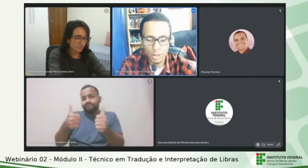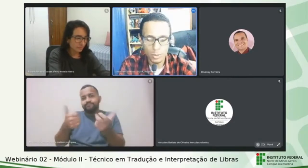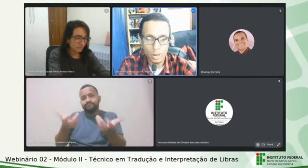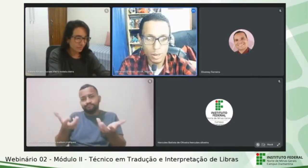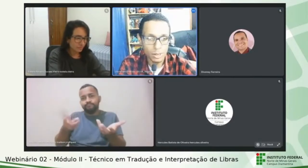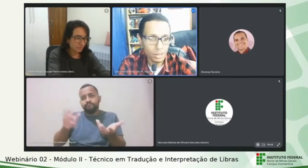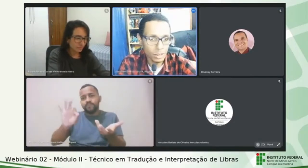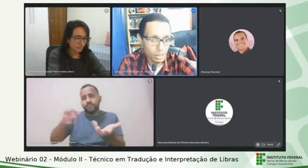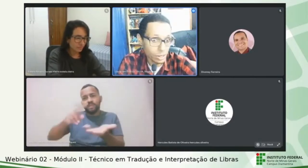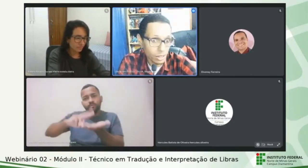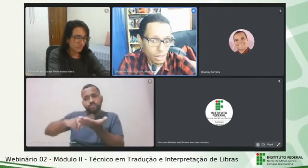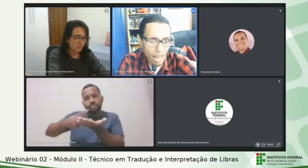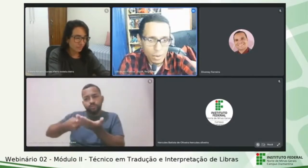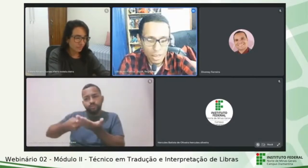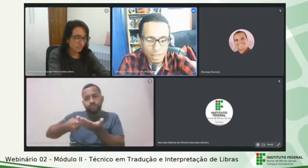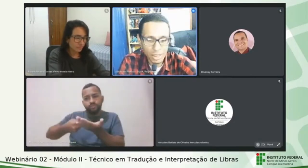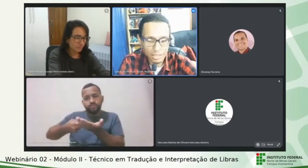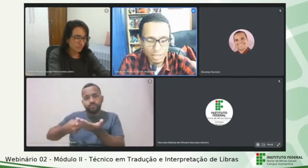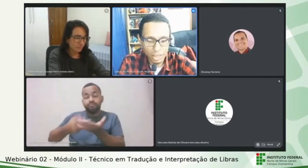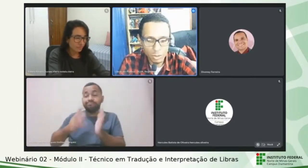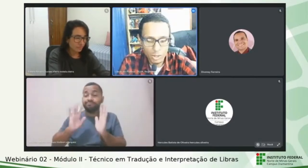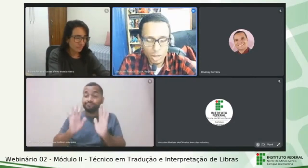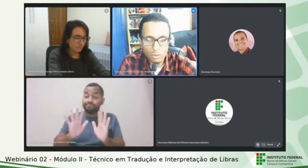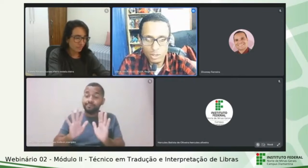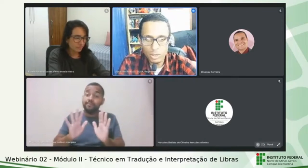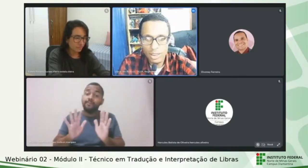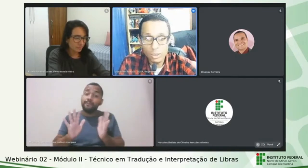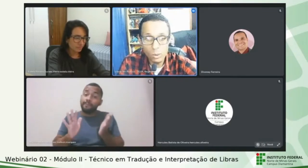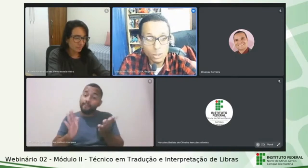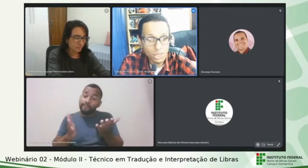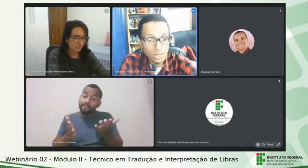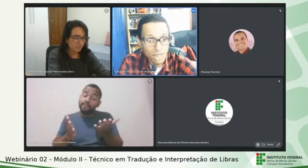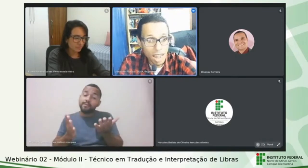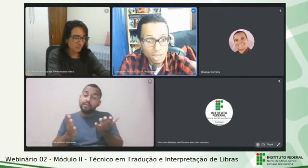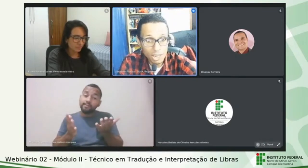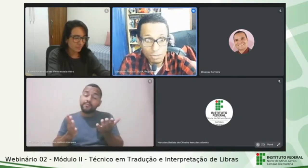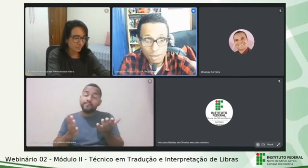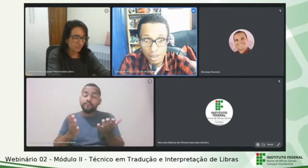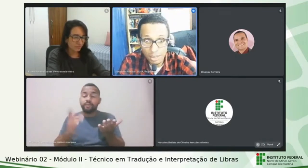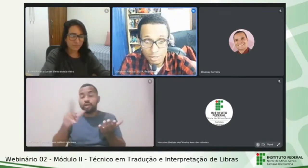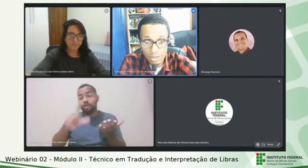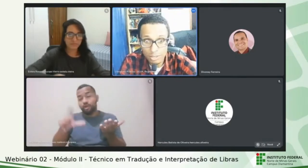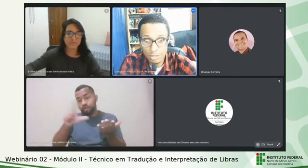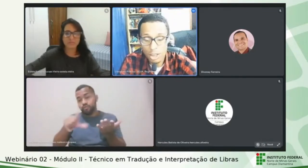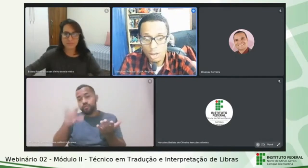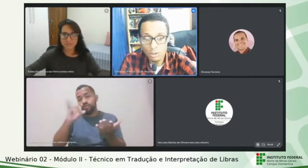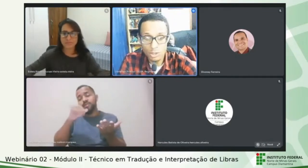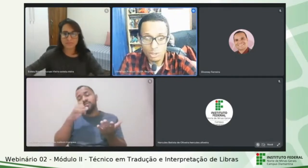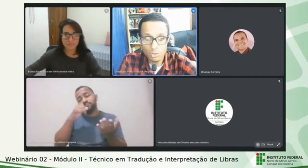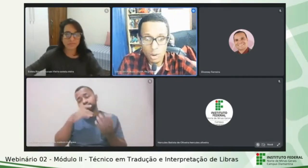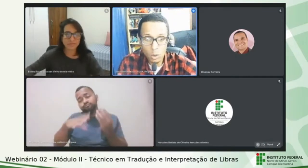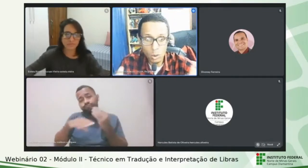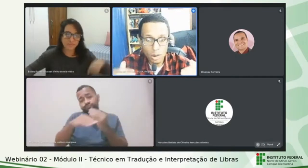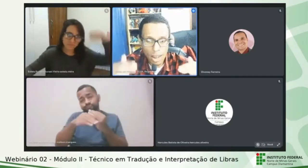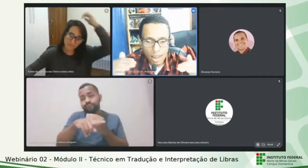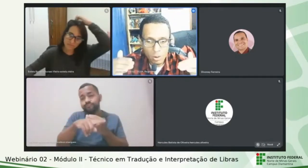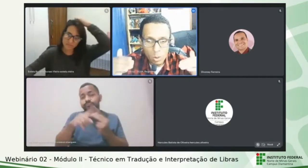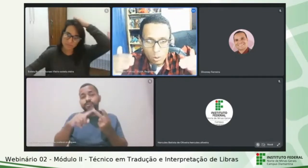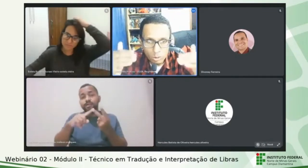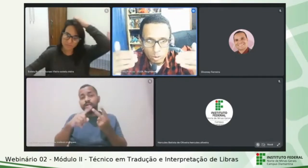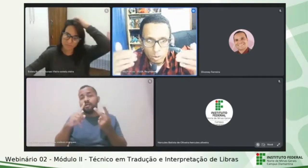tradução. Claro que nessa tradução você vai utilizar de inferências, você vai